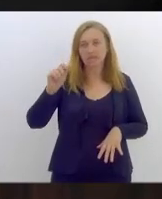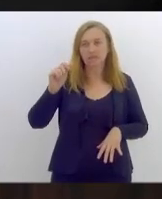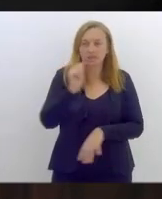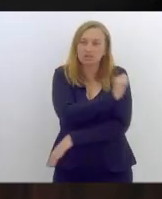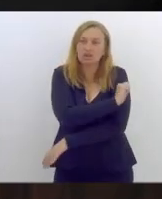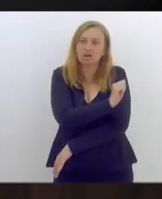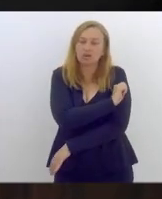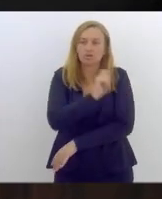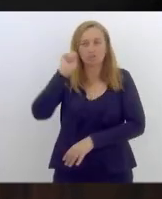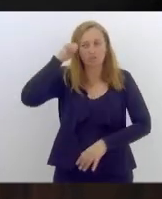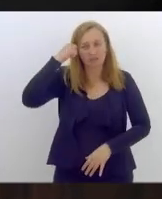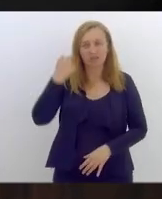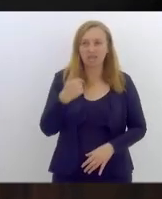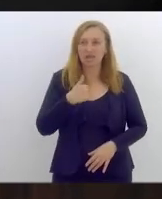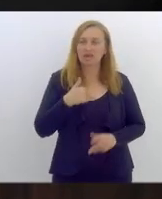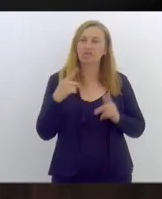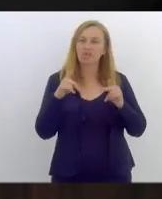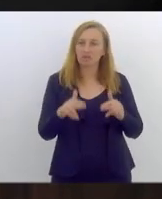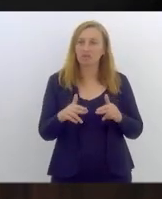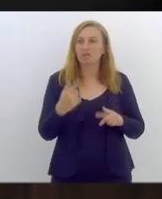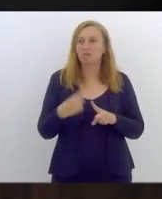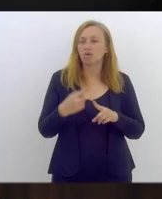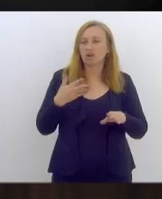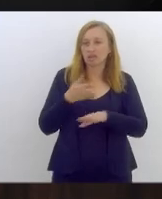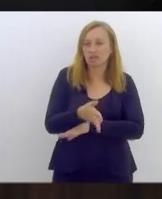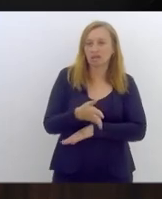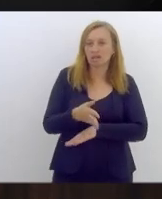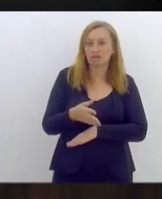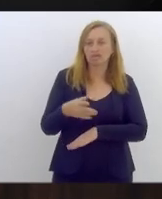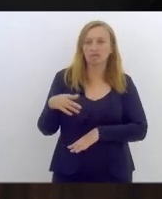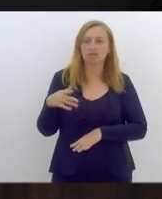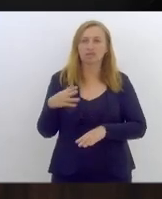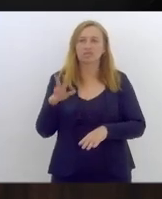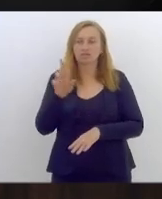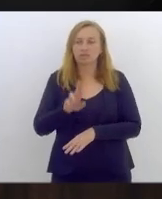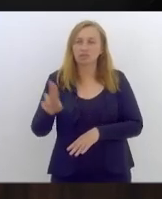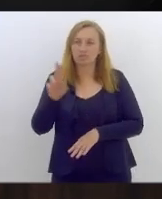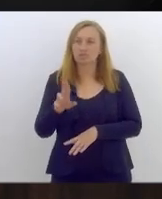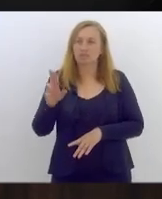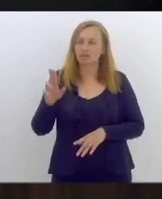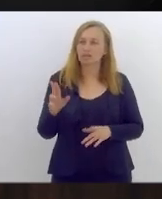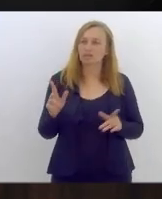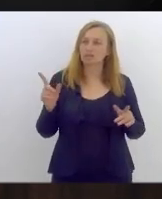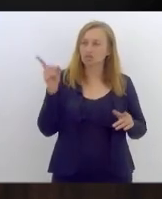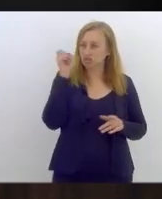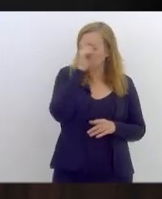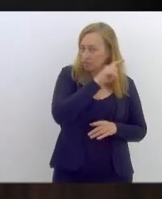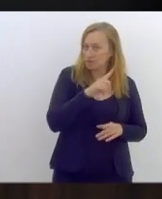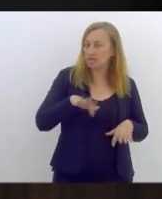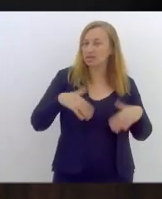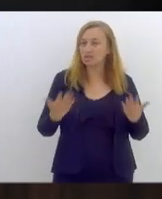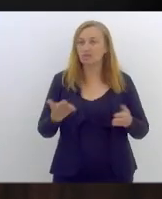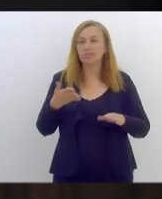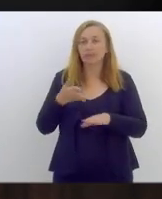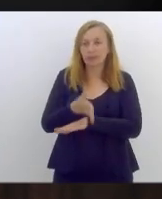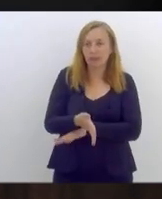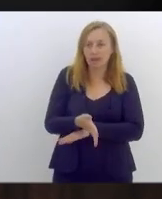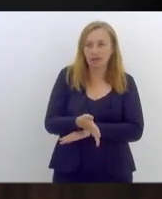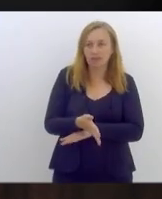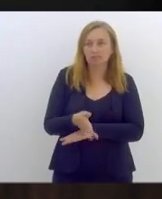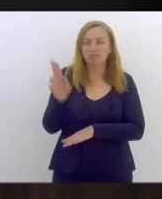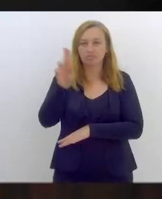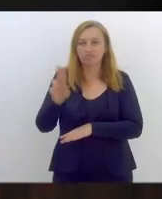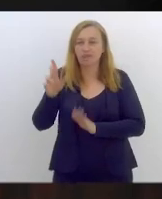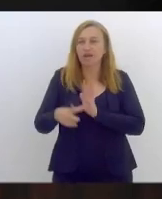eu, porque entrar dentro da universidade sempre foi um grande sacrifício. Então, eu poder adentrar a universidade mesmo